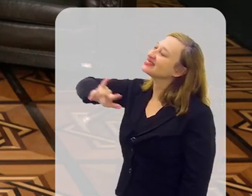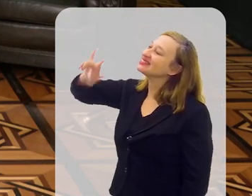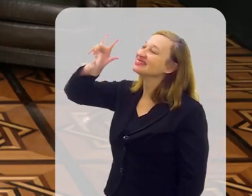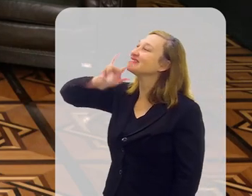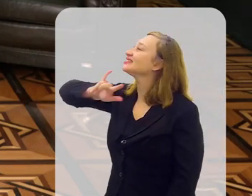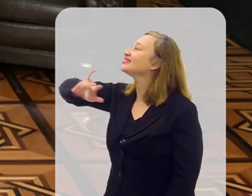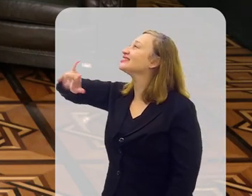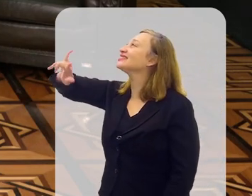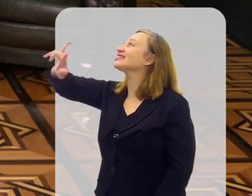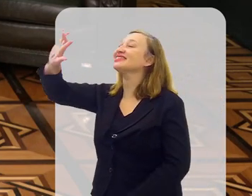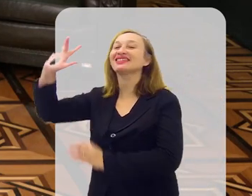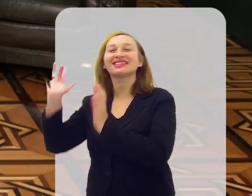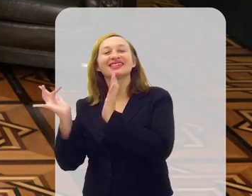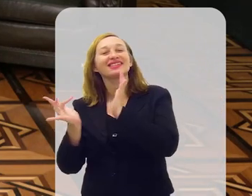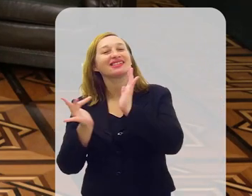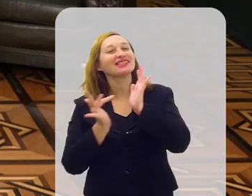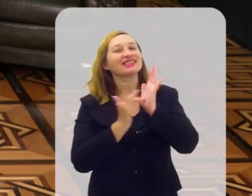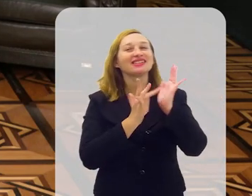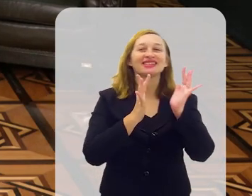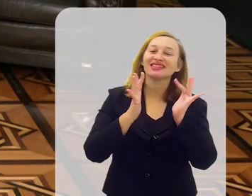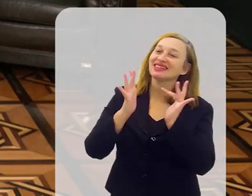para dizer que amo